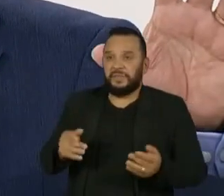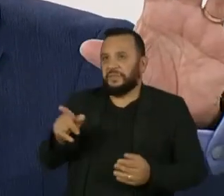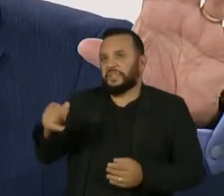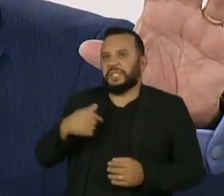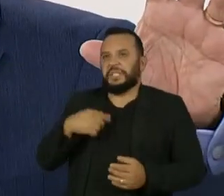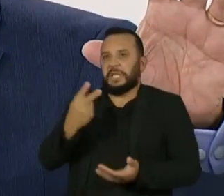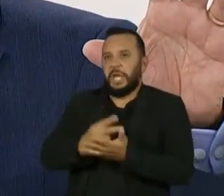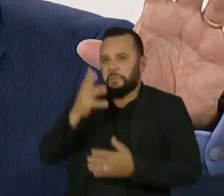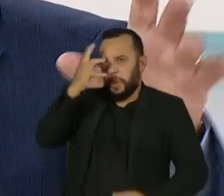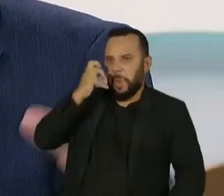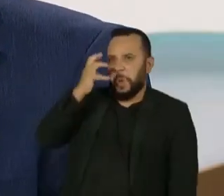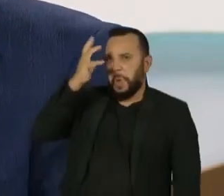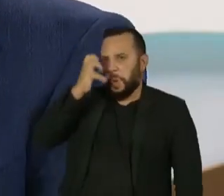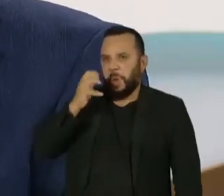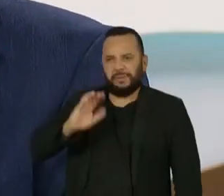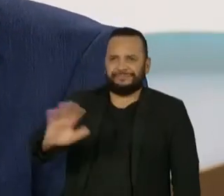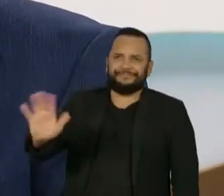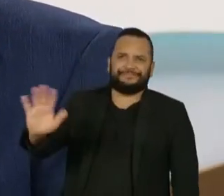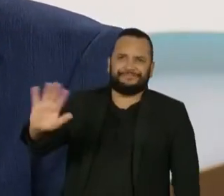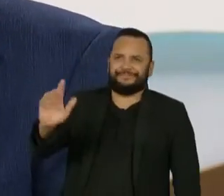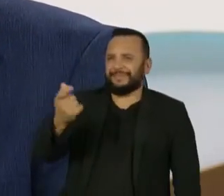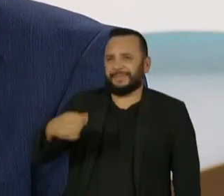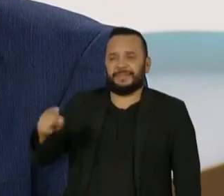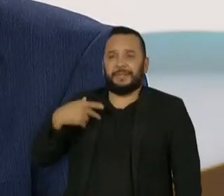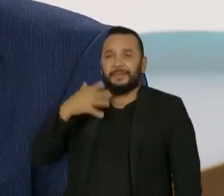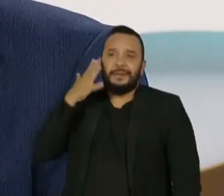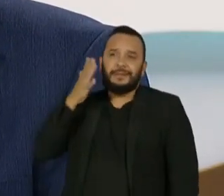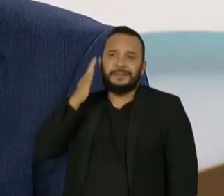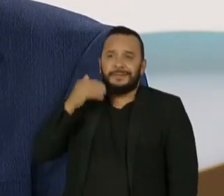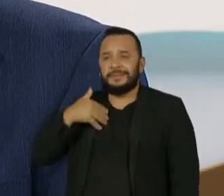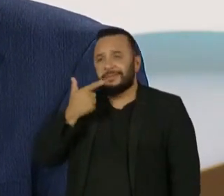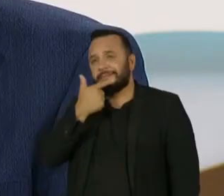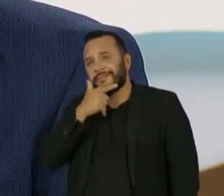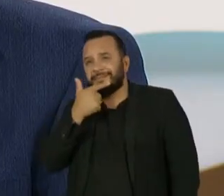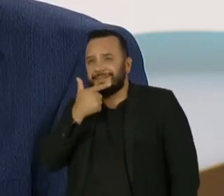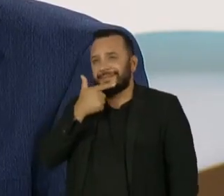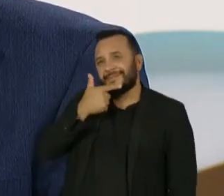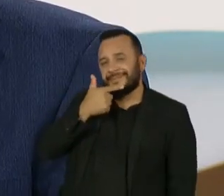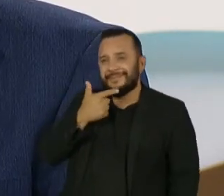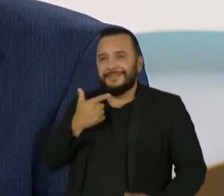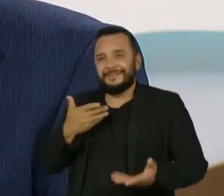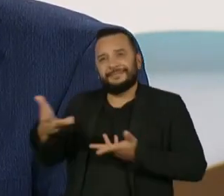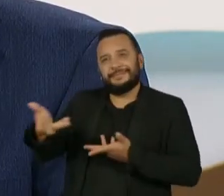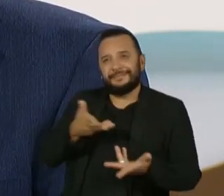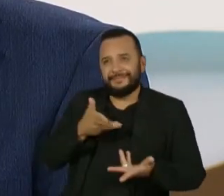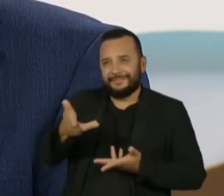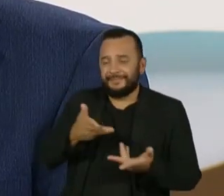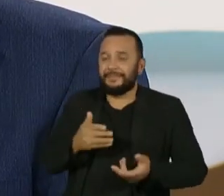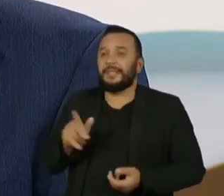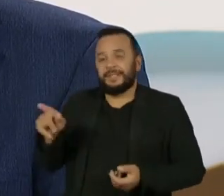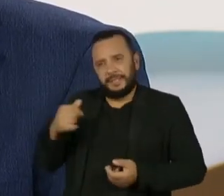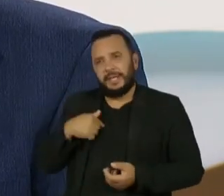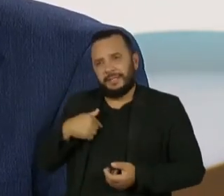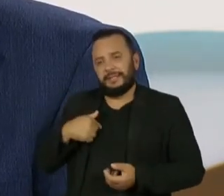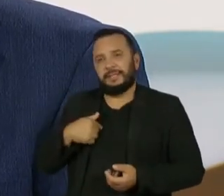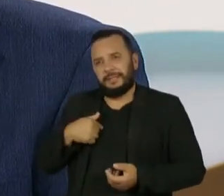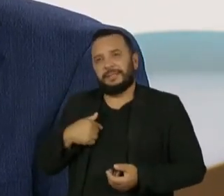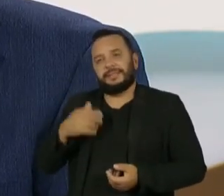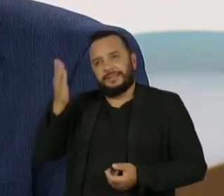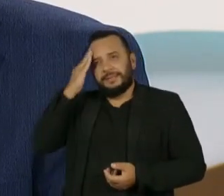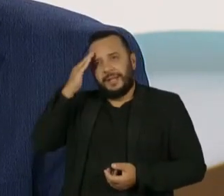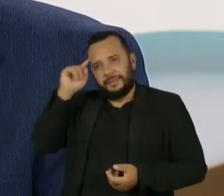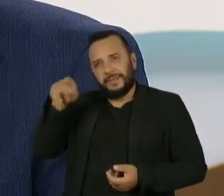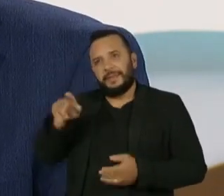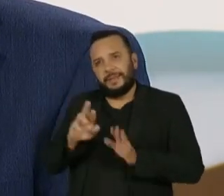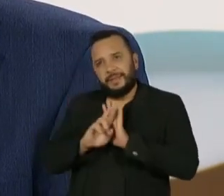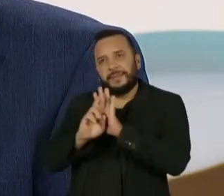ter sempre uma cara fechada, né? Tarcísio tem muita convicção do que ele representa,